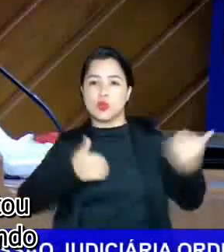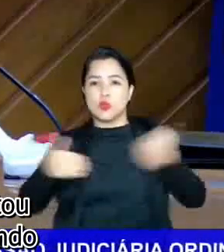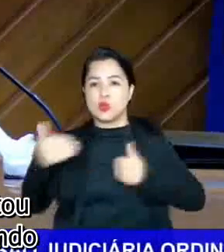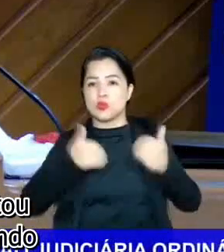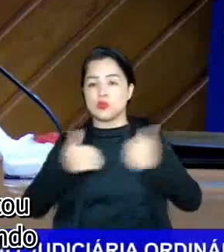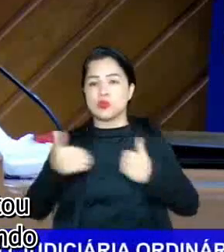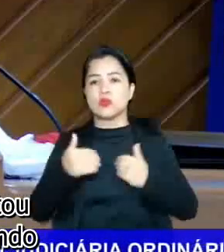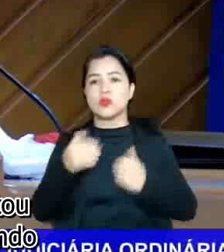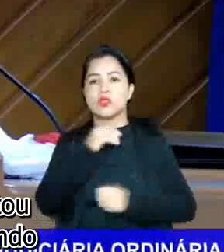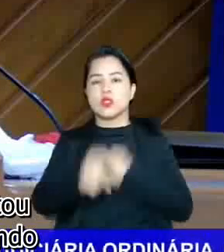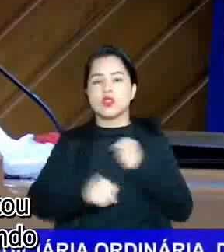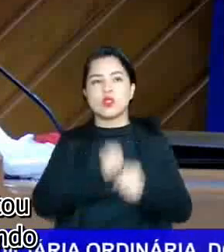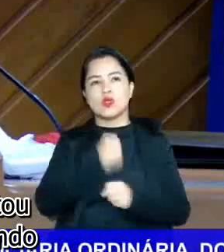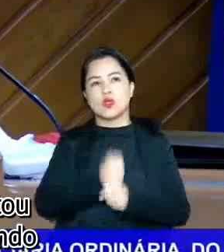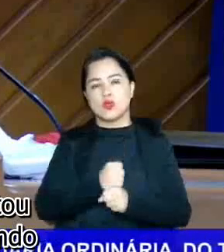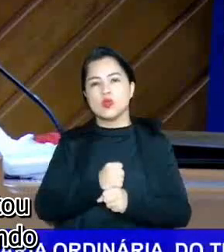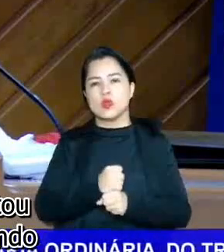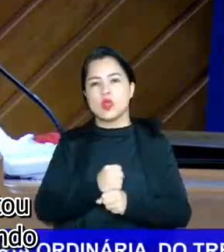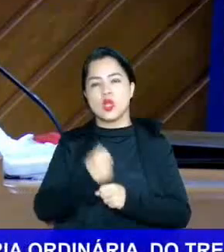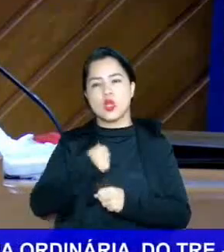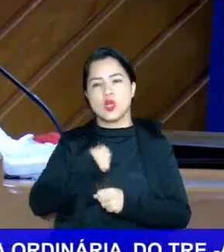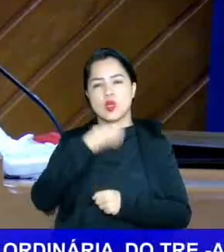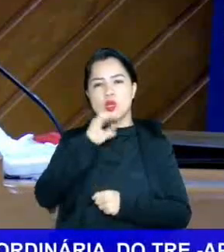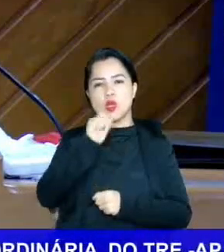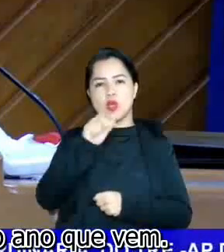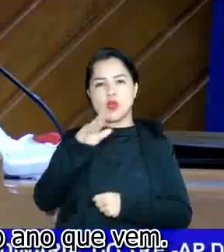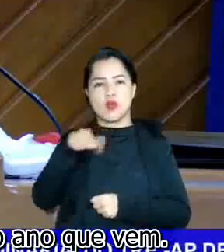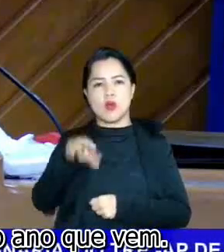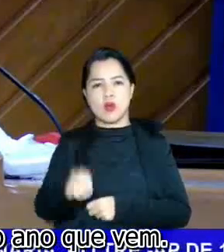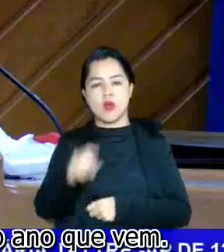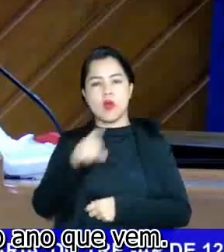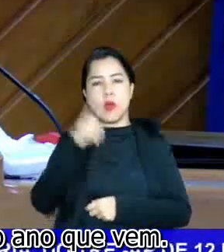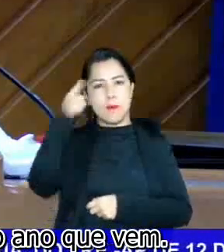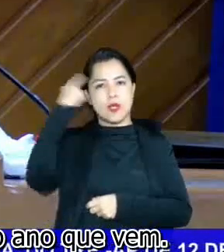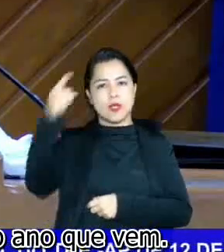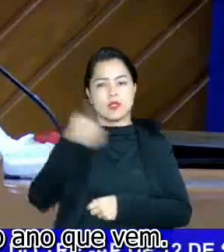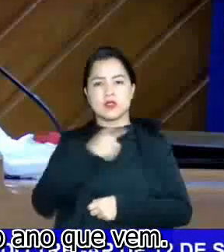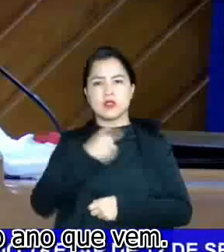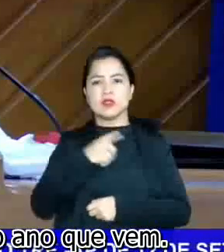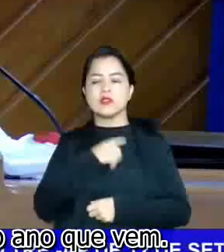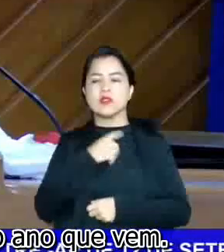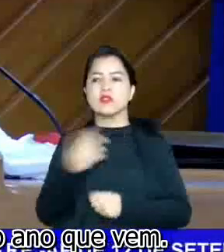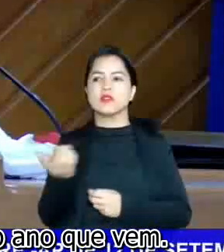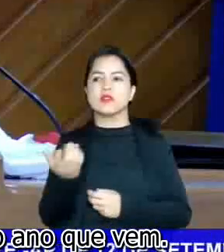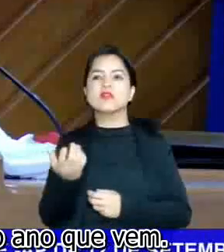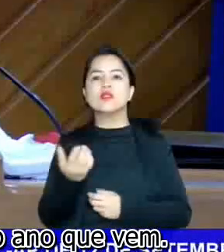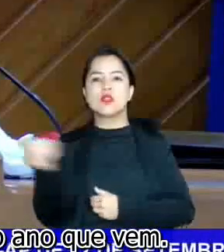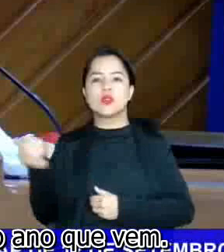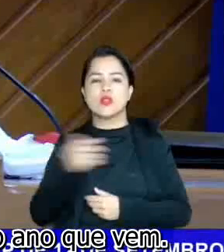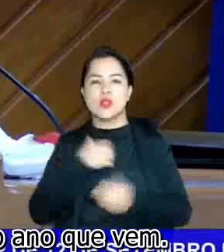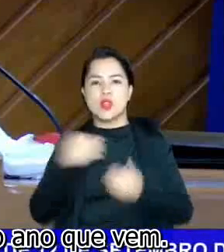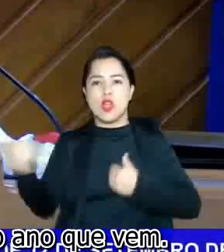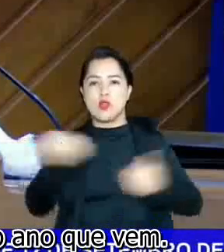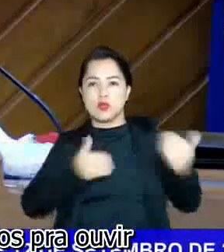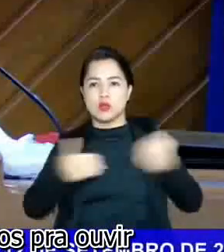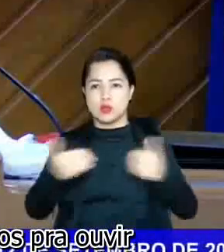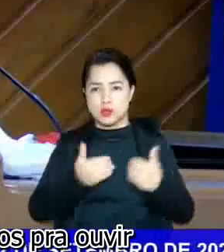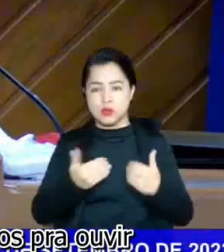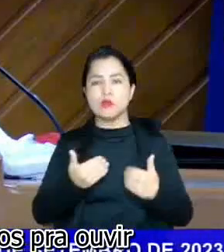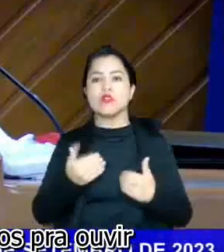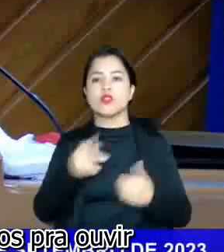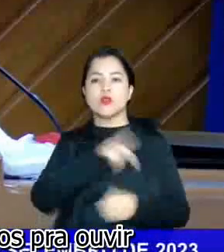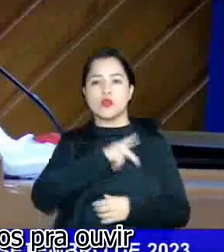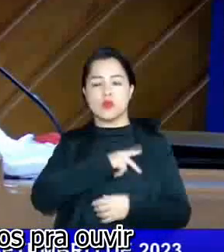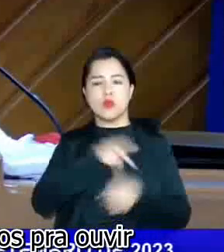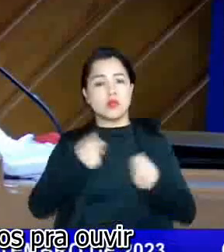ano que vem eu estou aqui pensando, o Carmo e eu estamos pensando em fazer essas audiências públicas para preparar a eleição do ano que vem. A gente